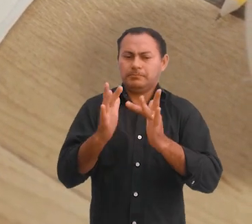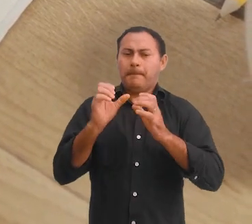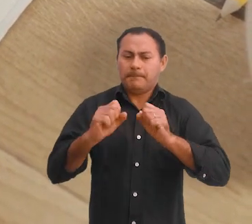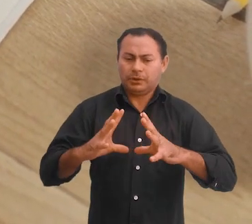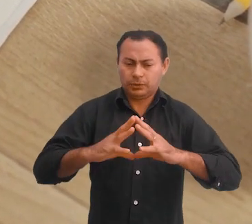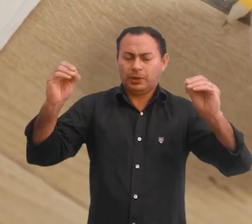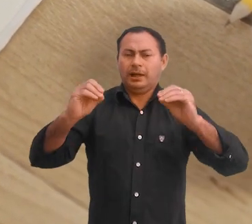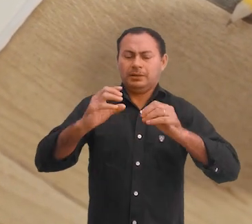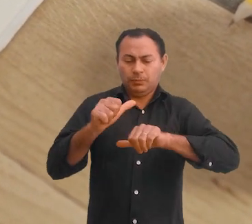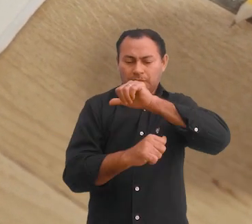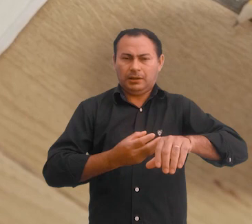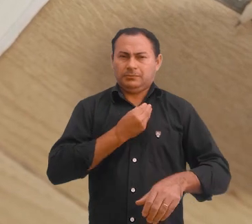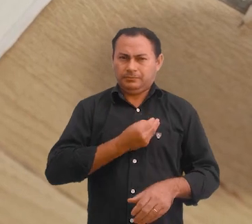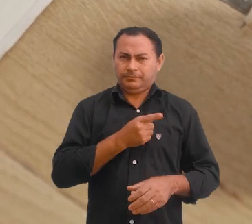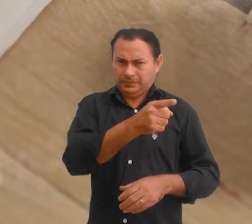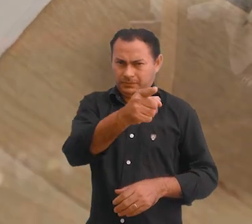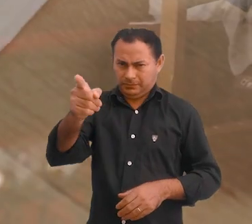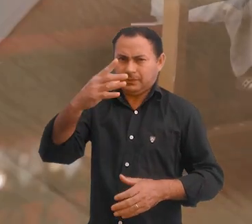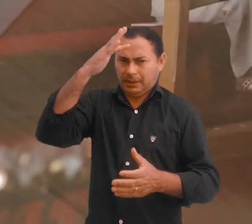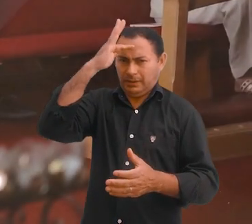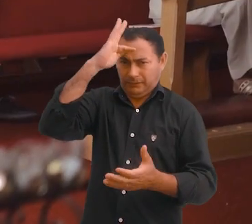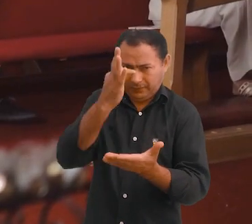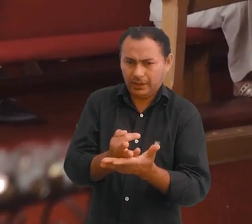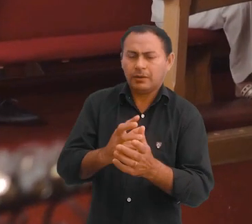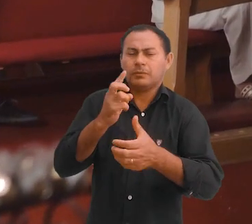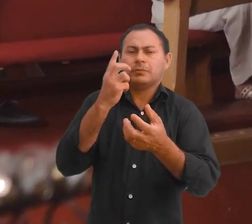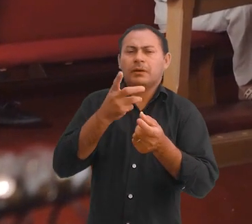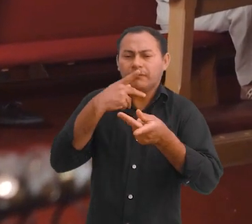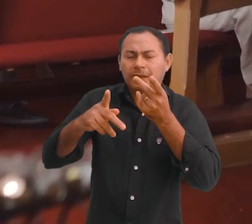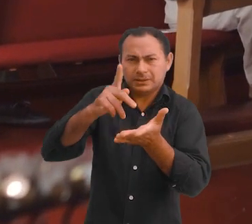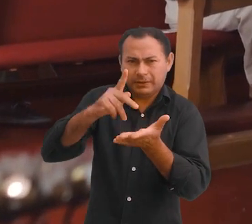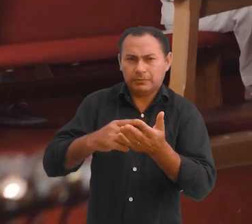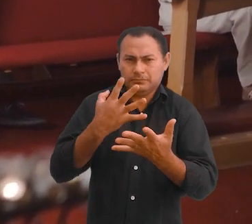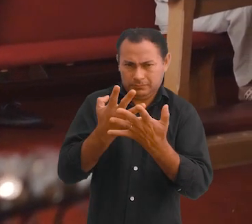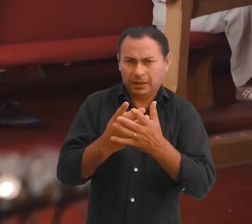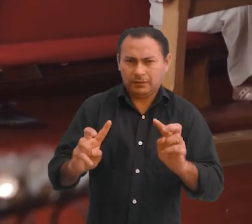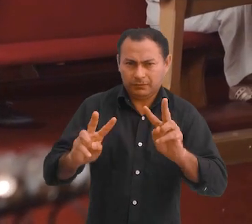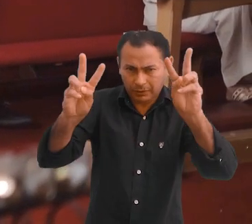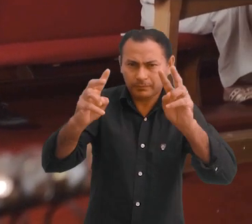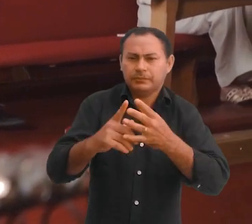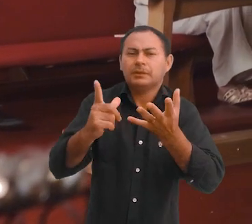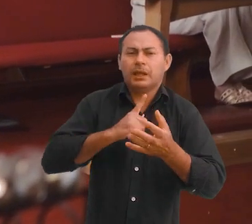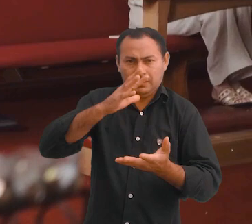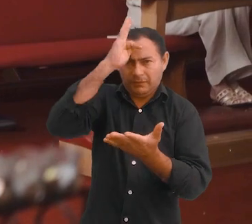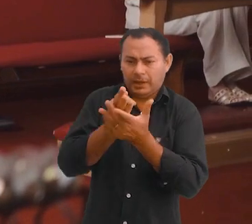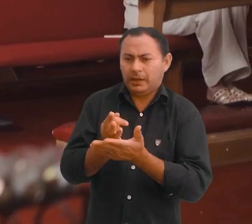que ele pode curar de dentro para fora. Você tem fé para confessar este valor? Você tem